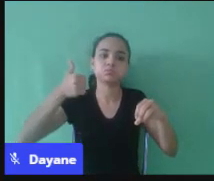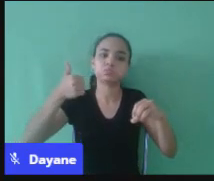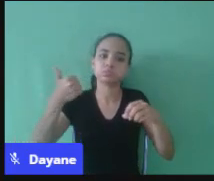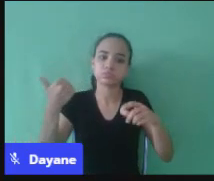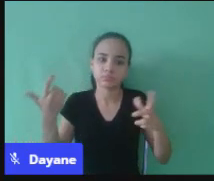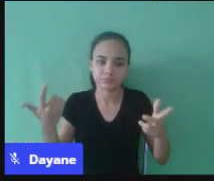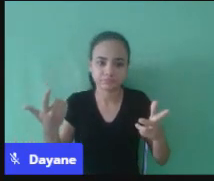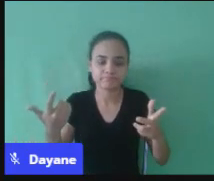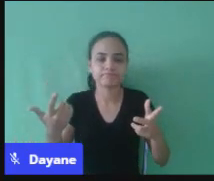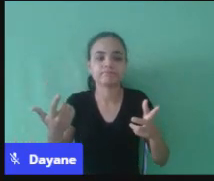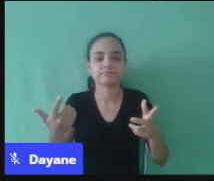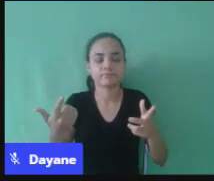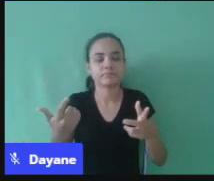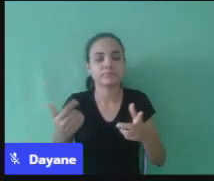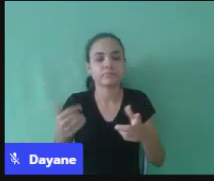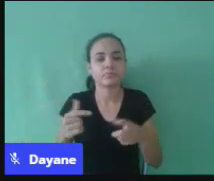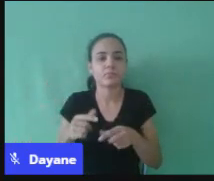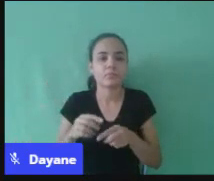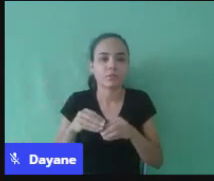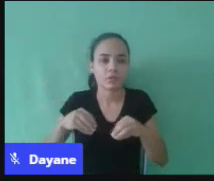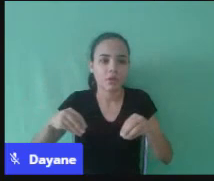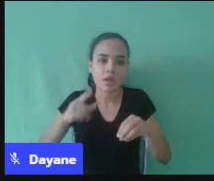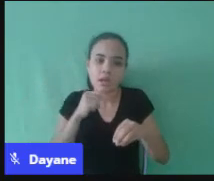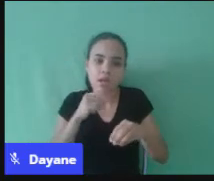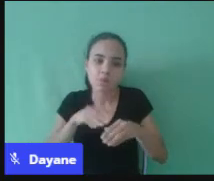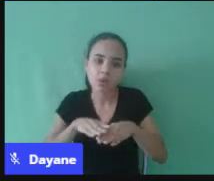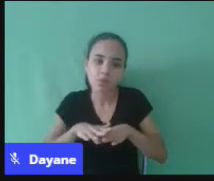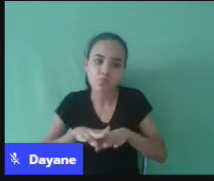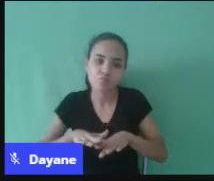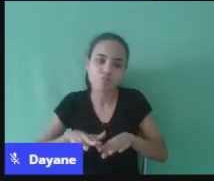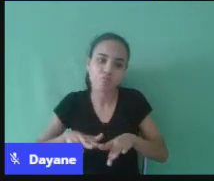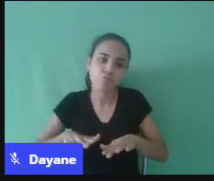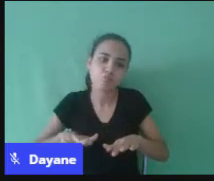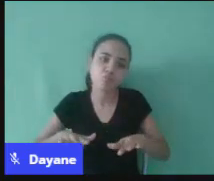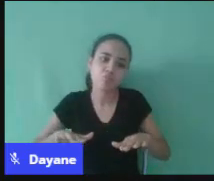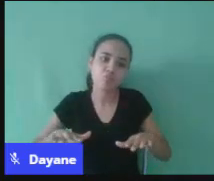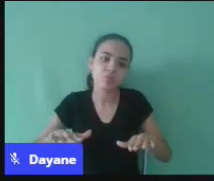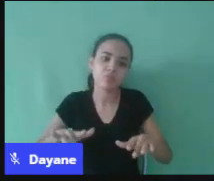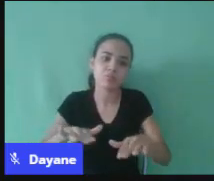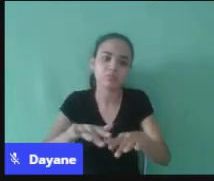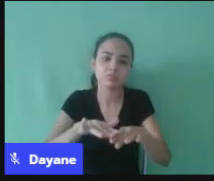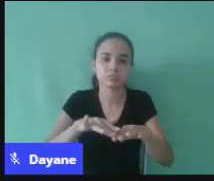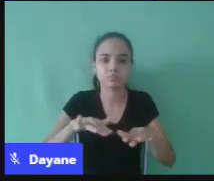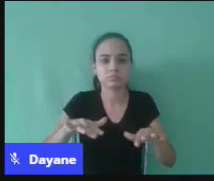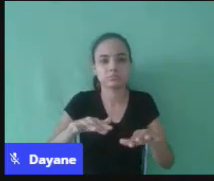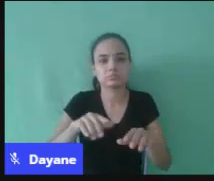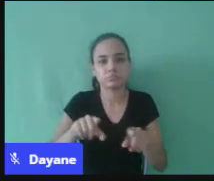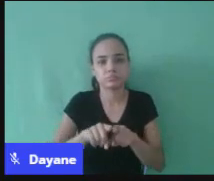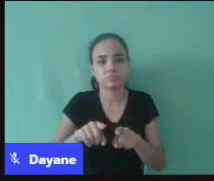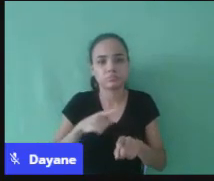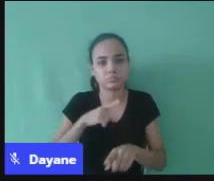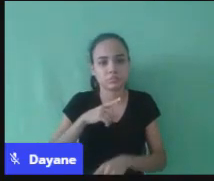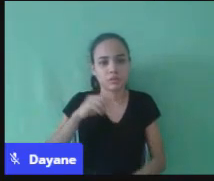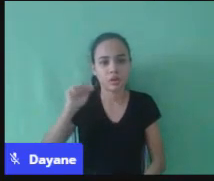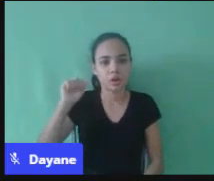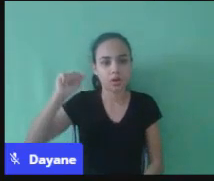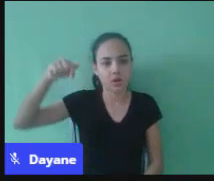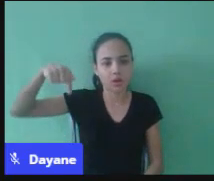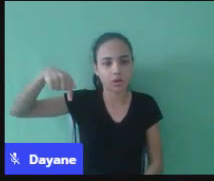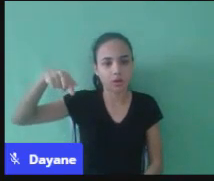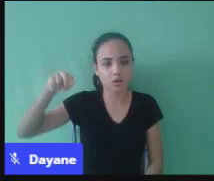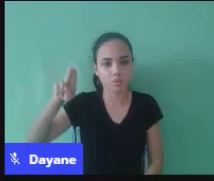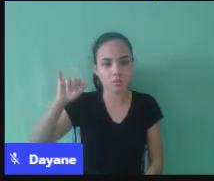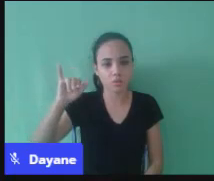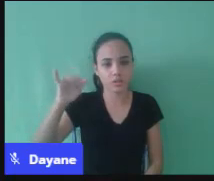maiores aquíferos que temos no mundo, né? E o Brasil tem muitos aquíferos, e um dos